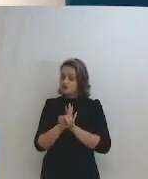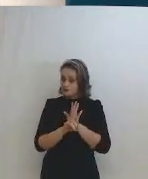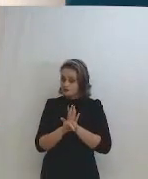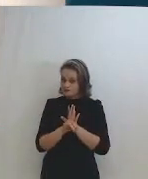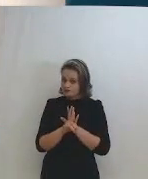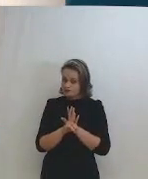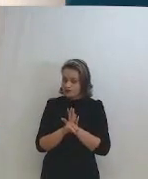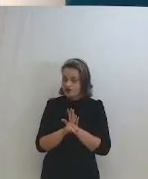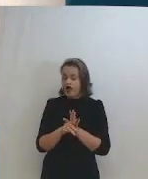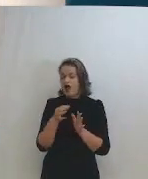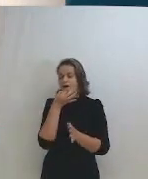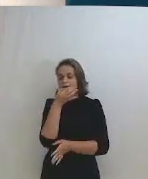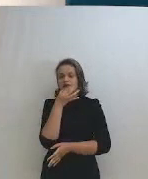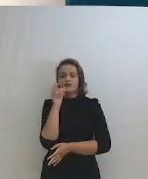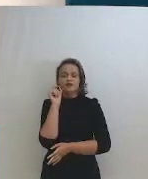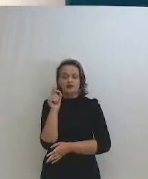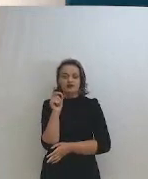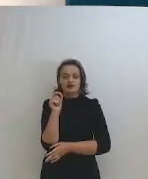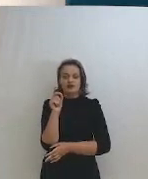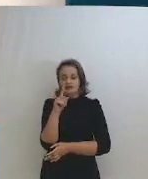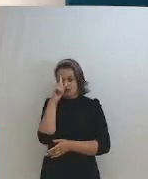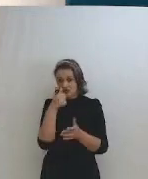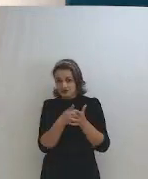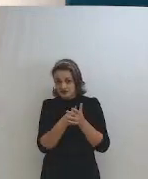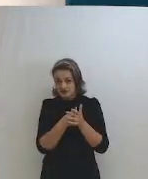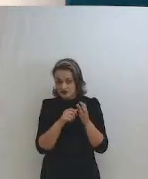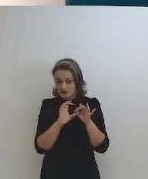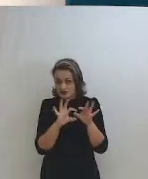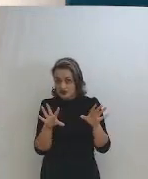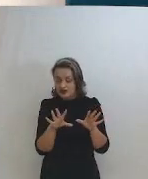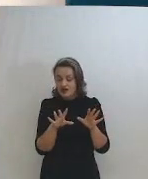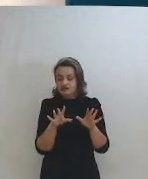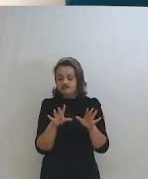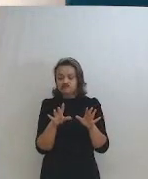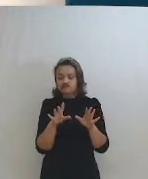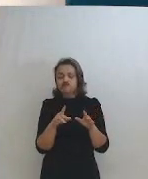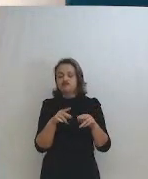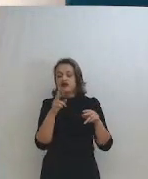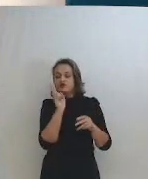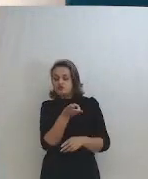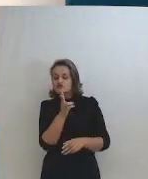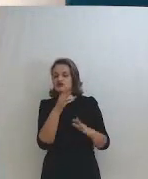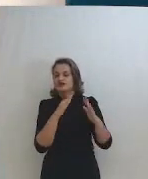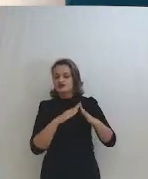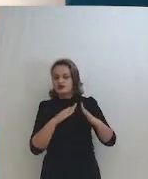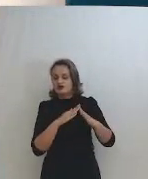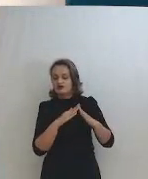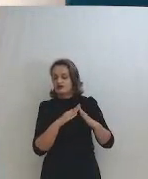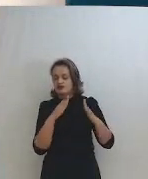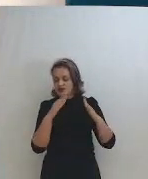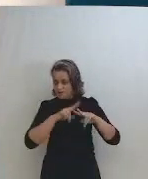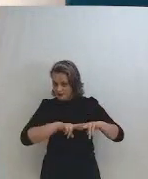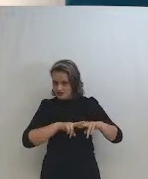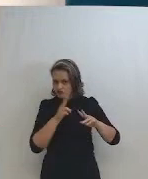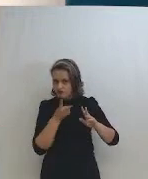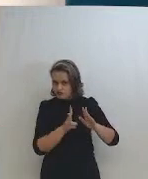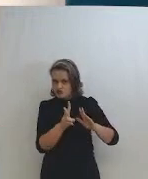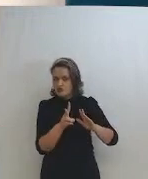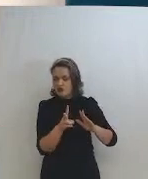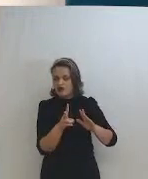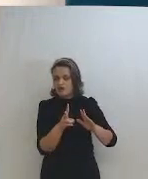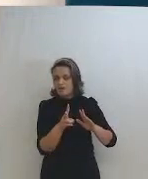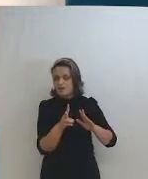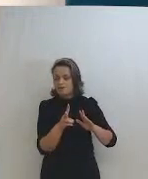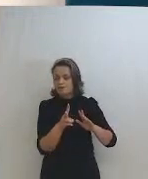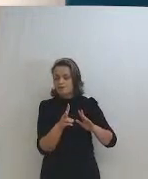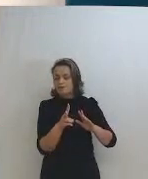para denegar a decisão, tão somente que a manutenção já havia sido revisado quando da sentença de pronúncia,